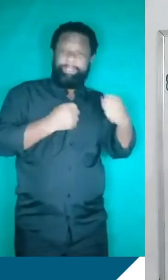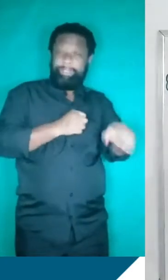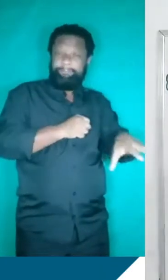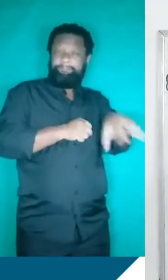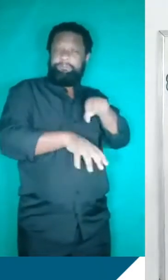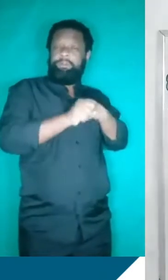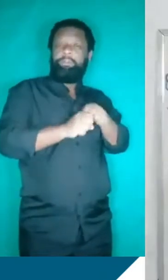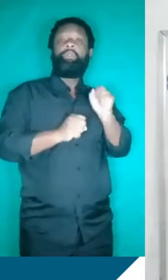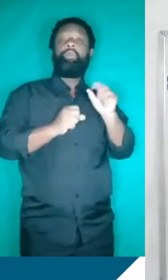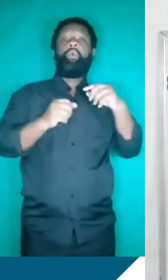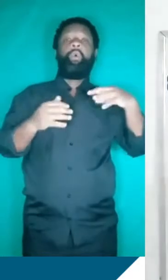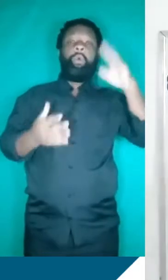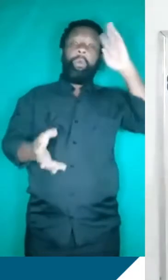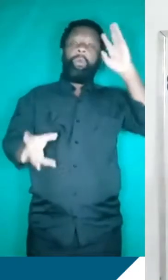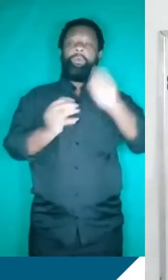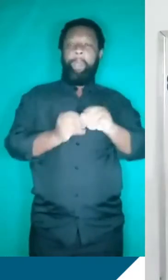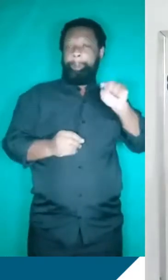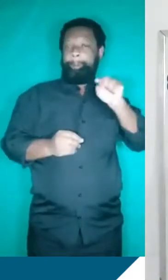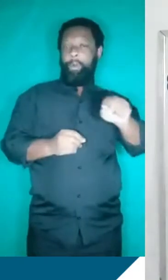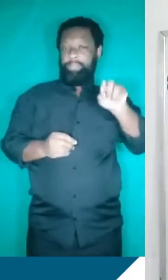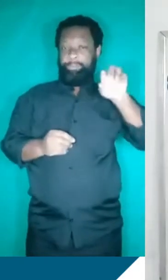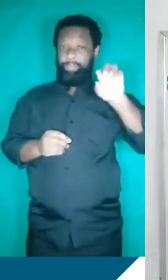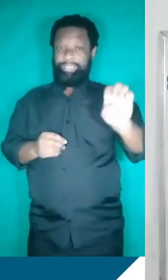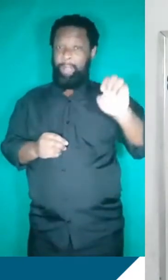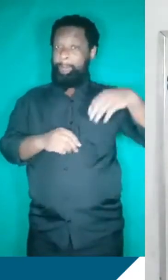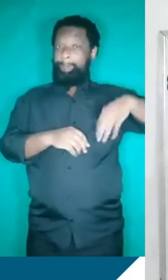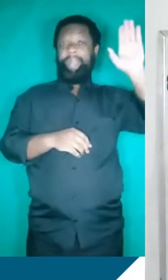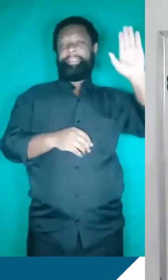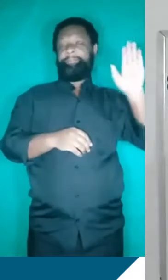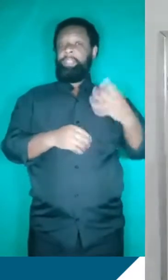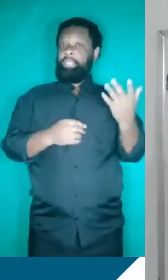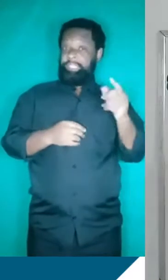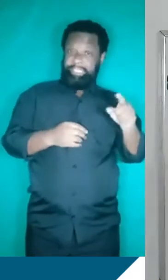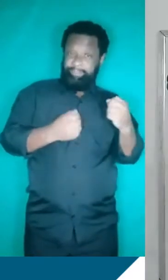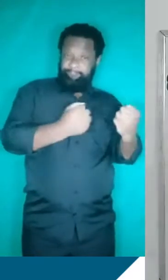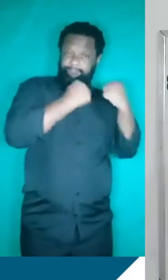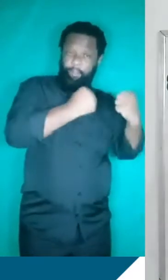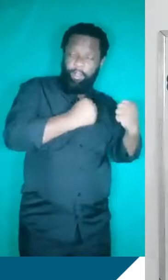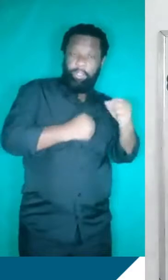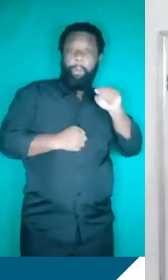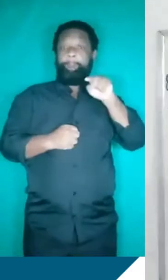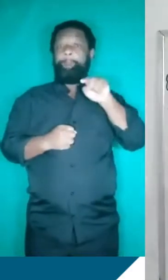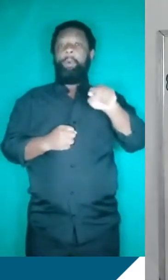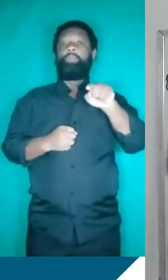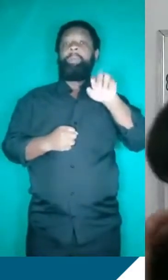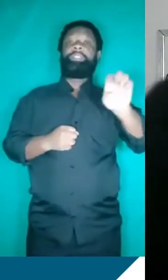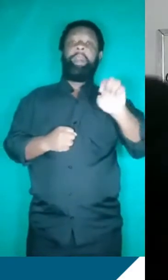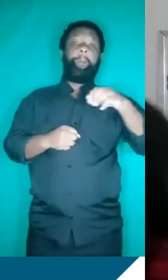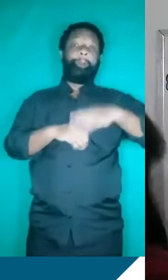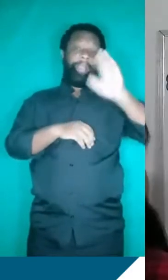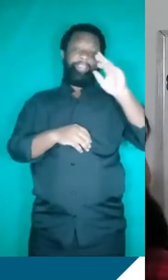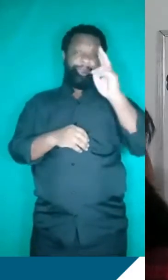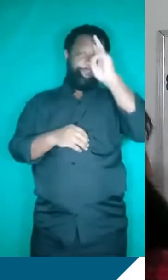ser absorvida, então maior o ponto de ebulição. Então, quanto mais forte, maior o ponto de ebulição da substância. Bom,